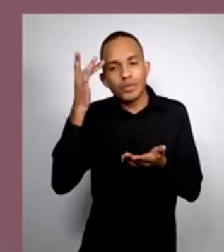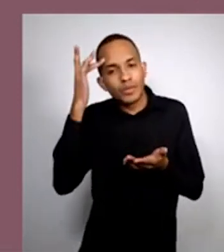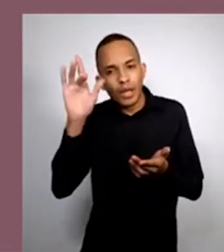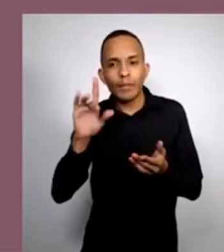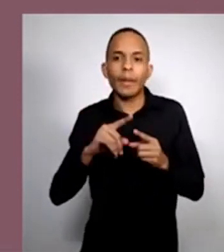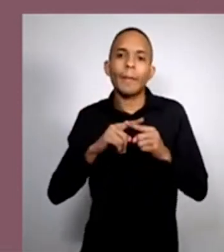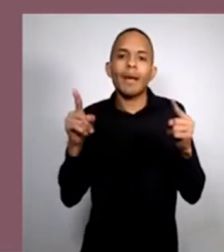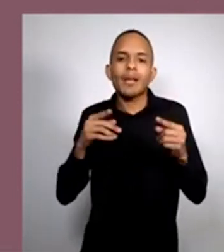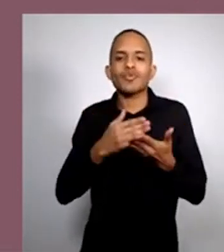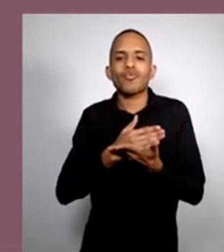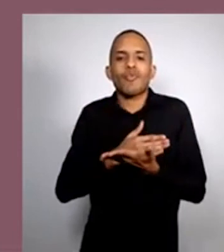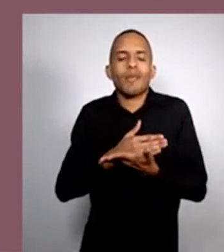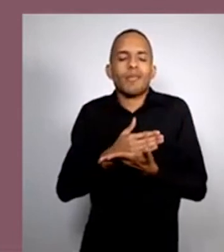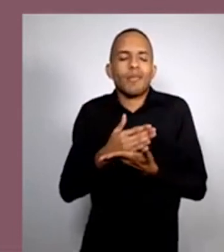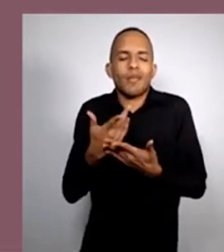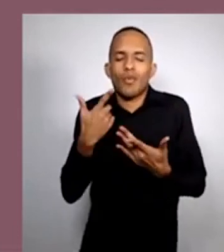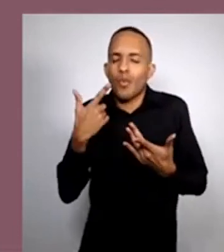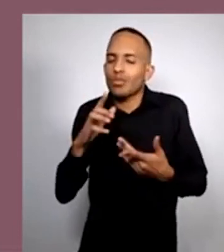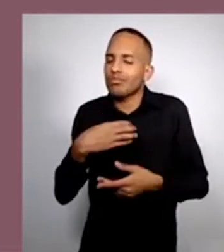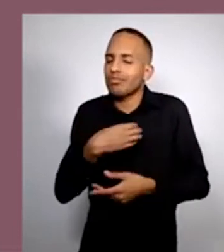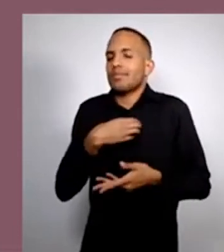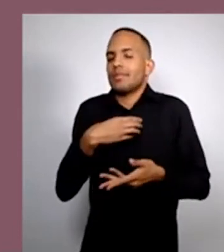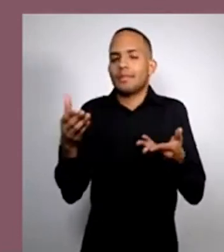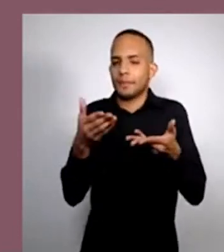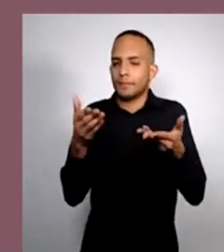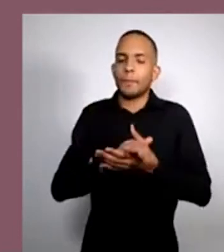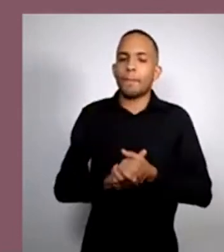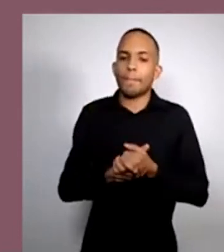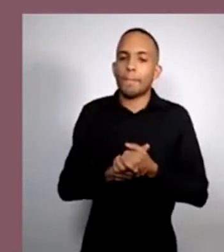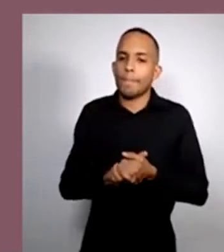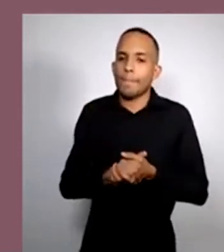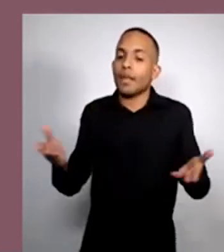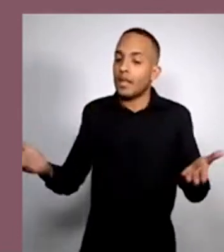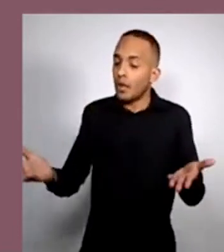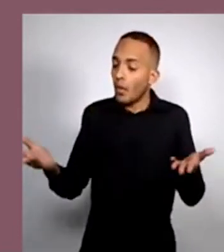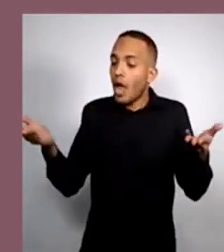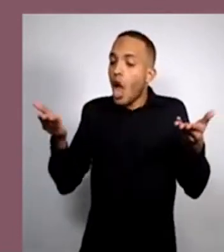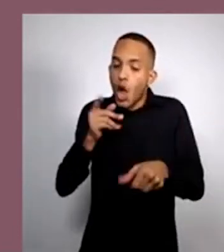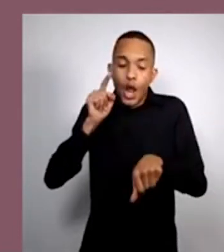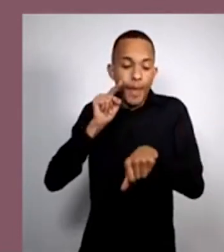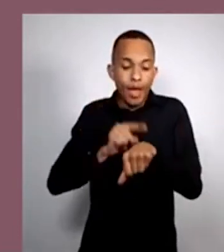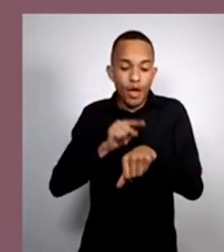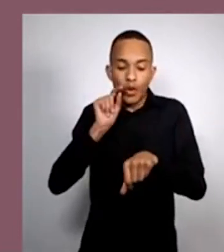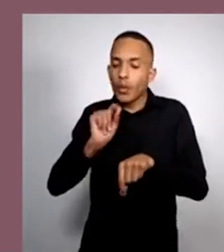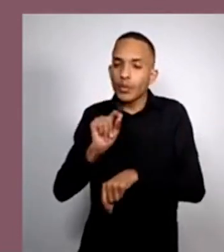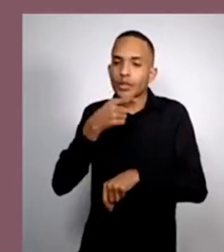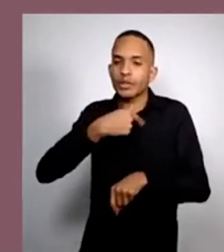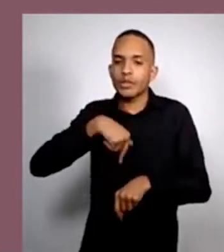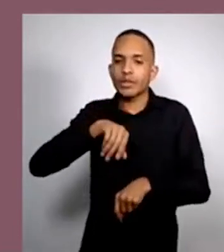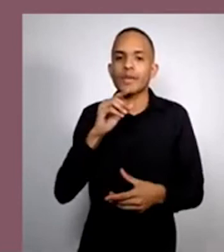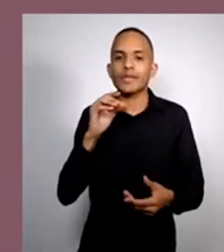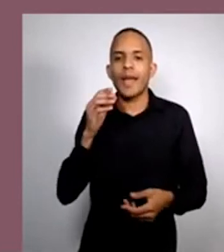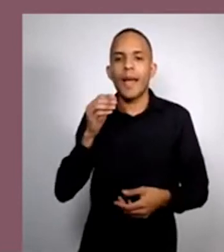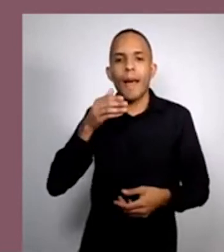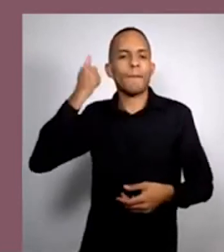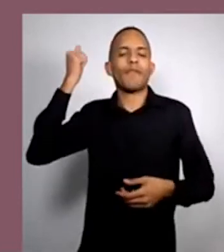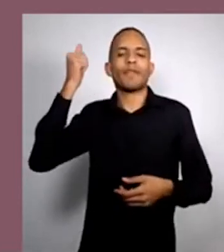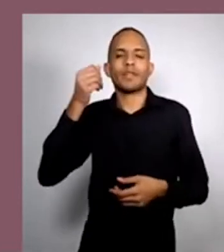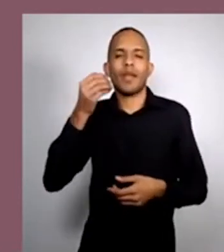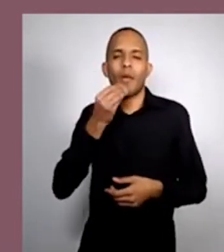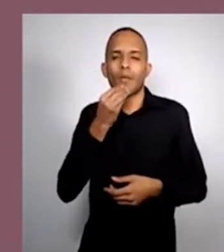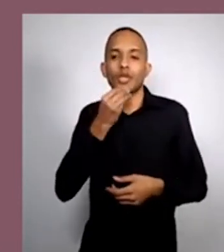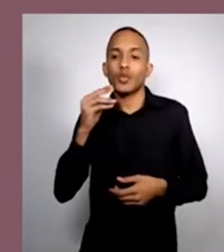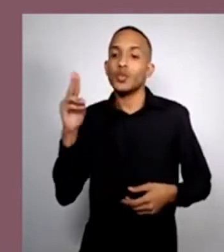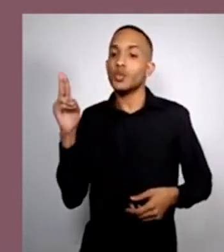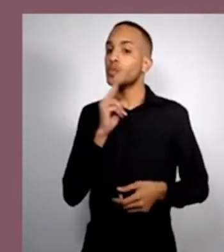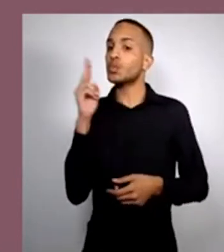abrindo de uma outra forma neste momento, né? Então, é um momento de que, nesse segundo, é urgente